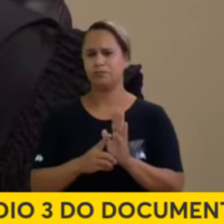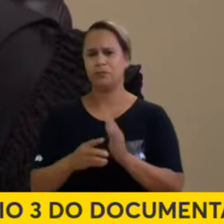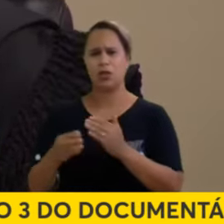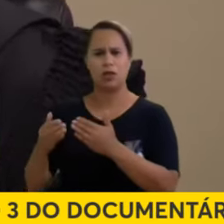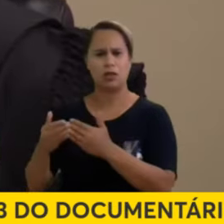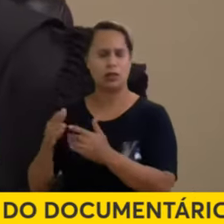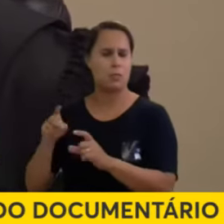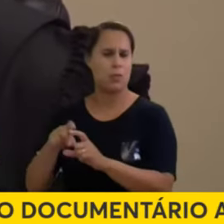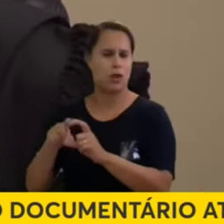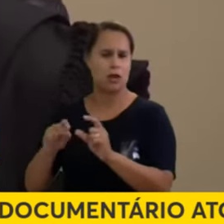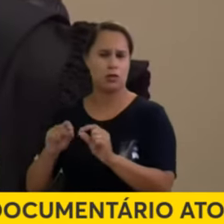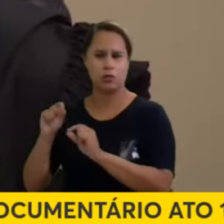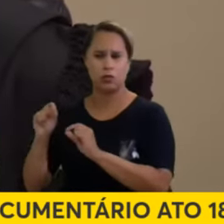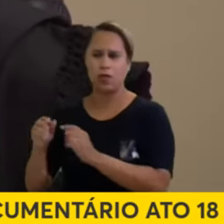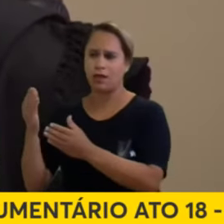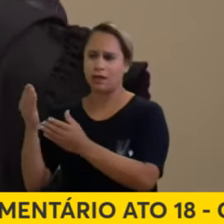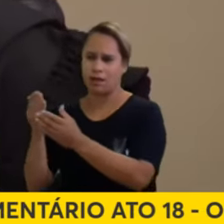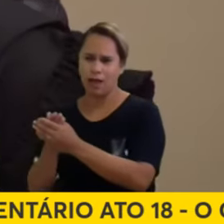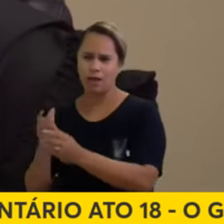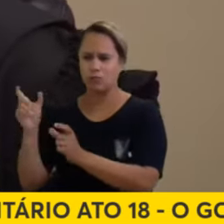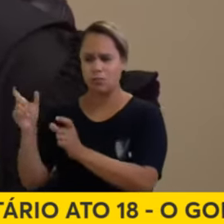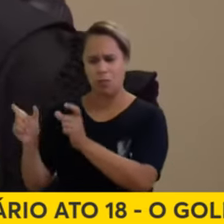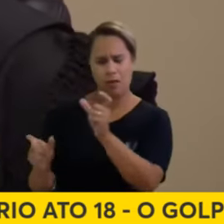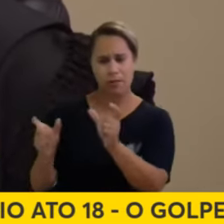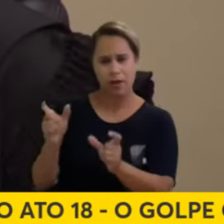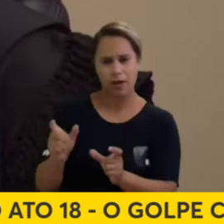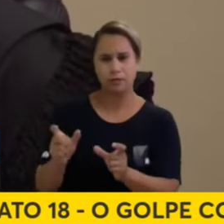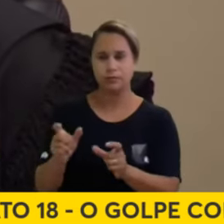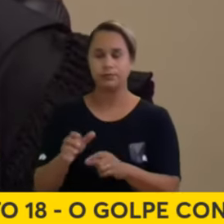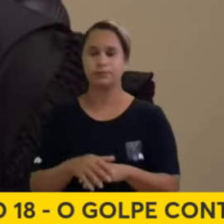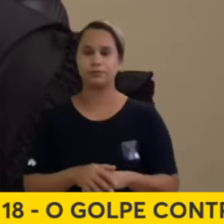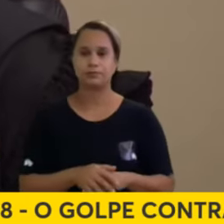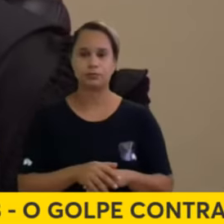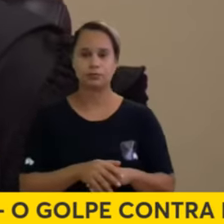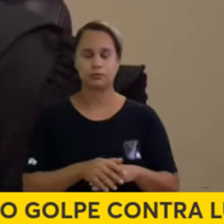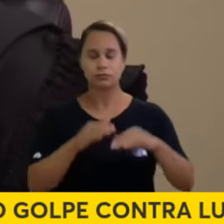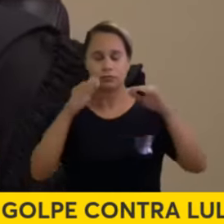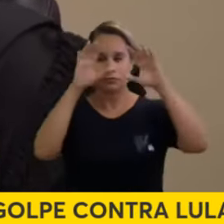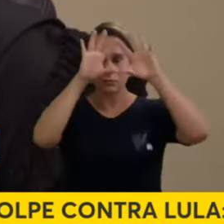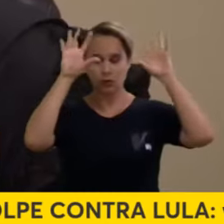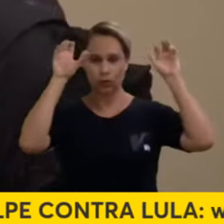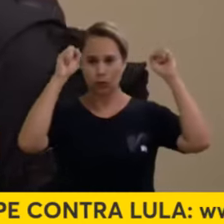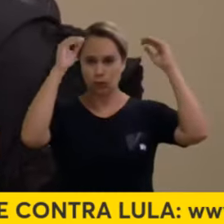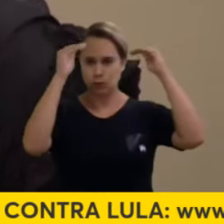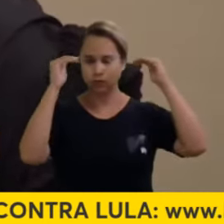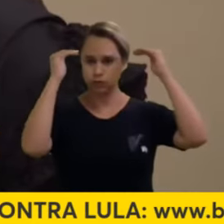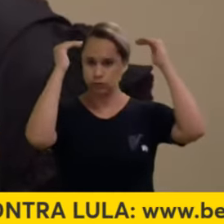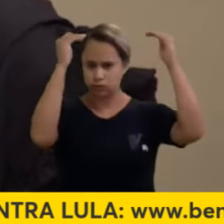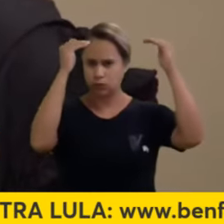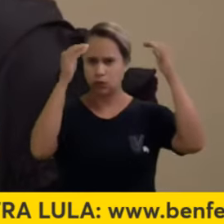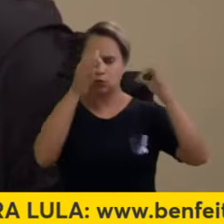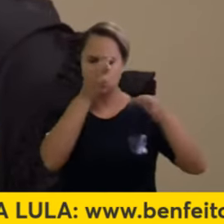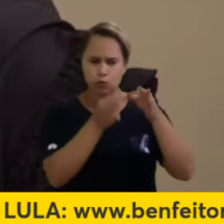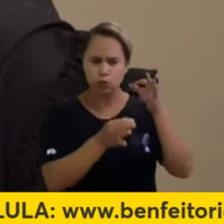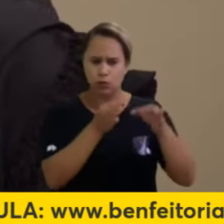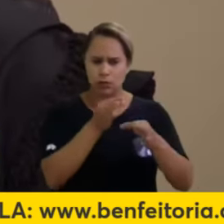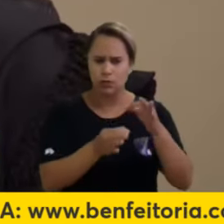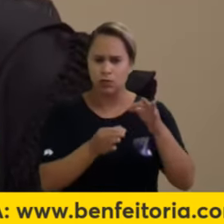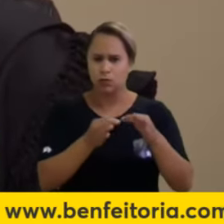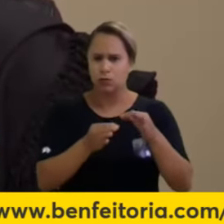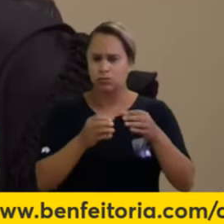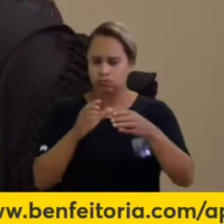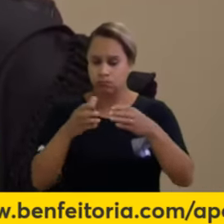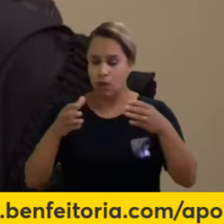ou Aquele caso o Supremo Tribunal Federal em julgamento em caso de grande repercussão sob a relatoria do ministro